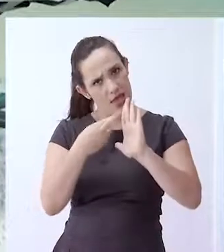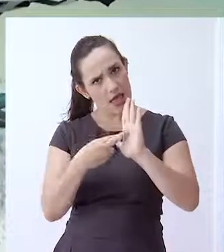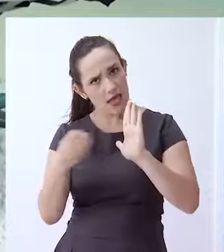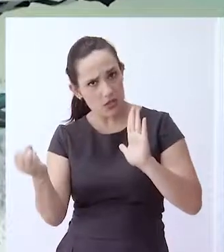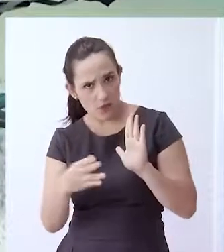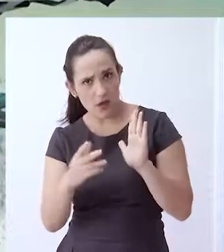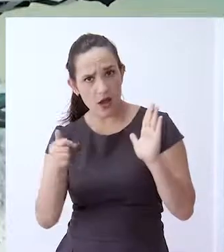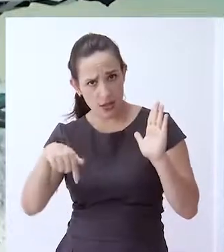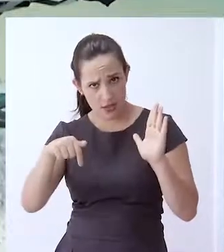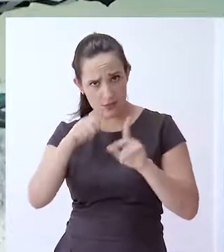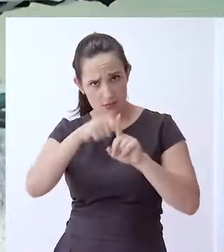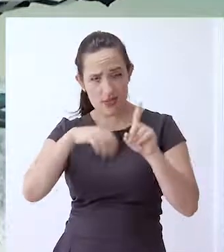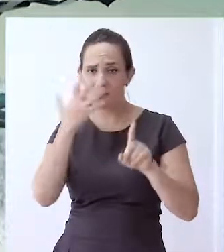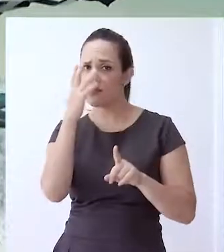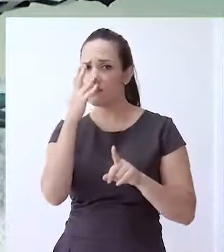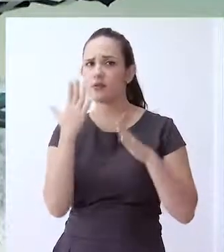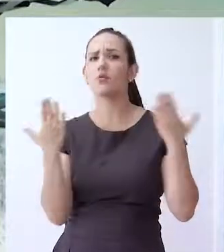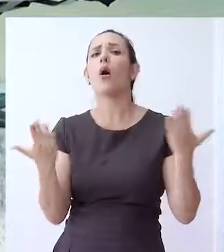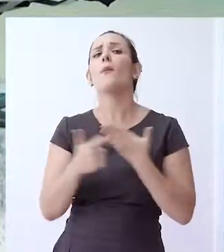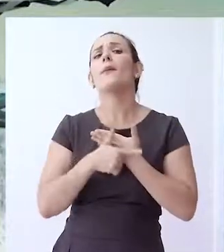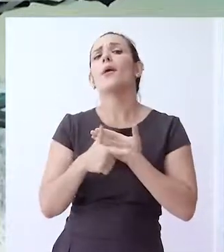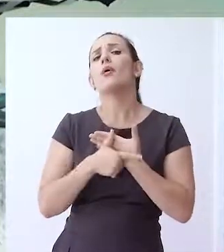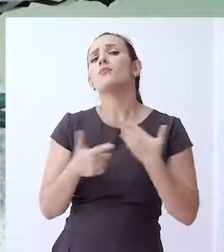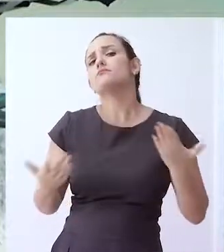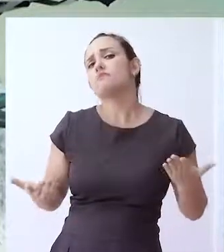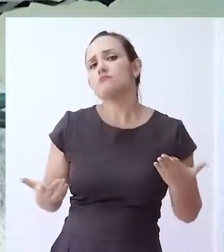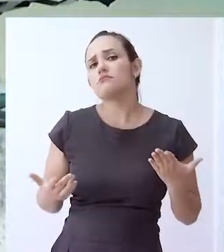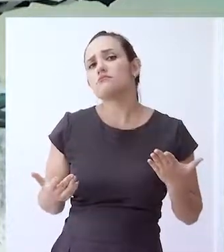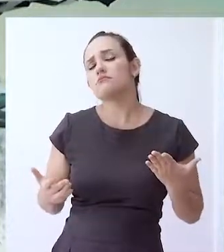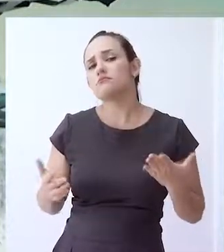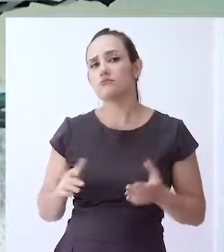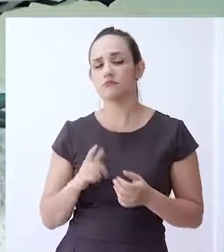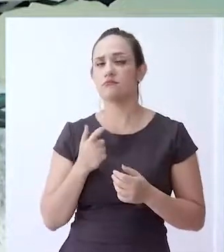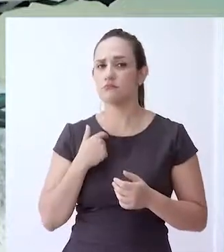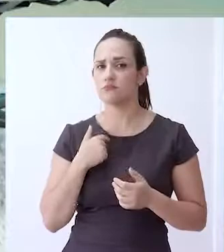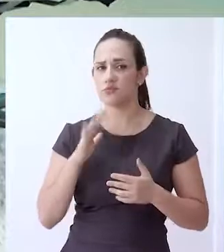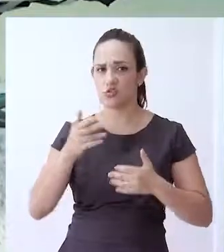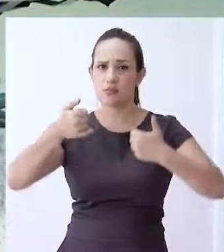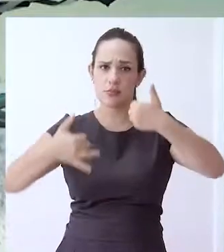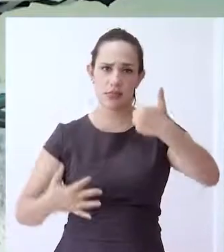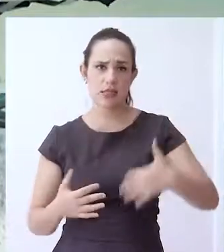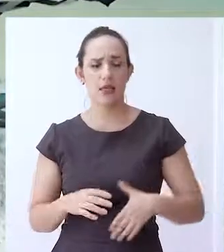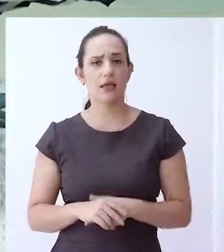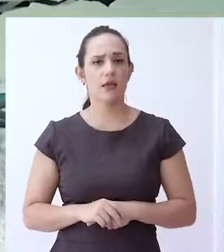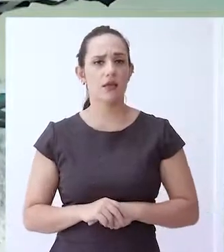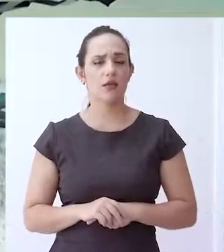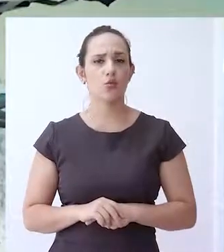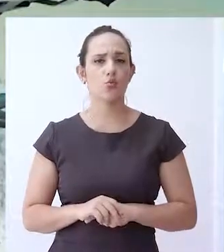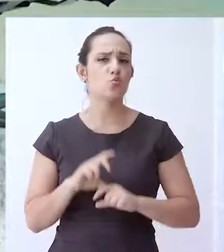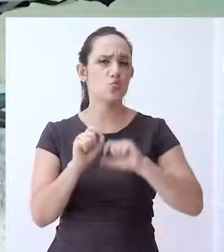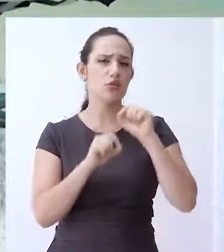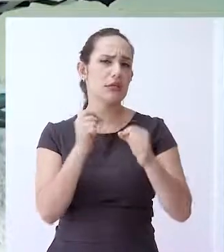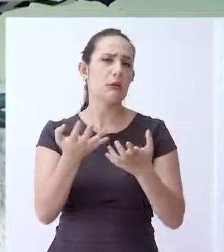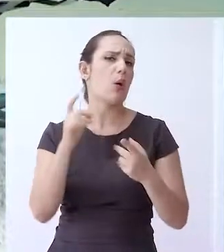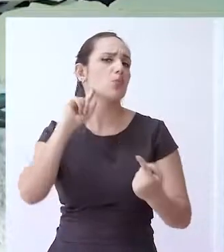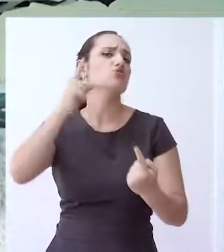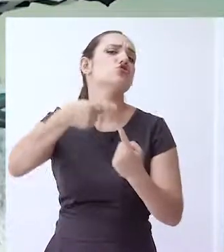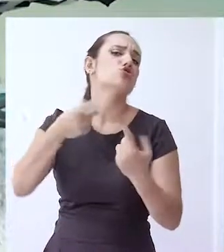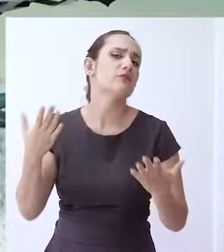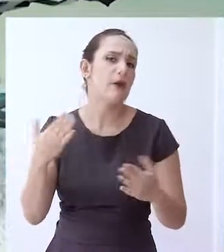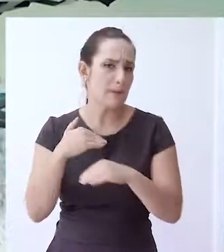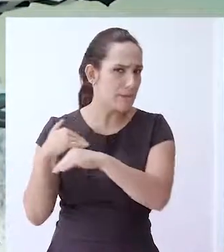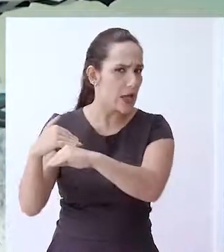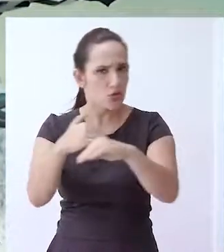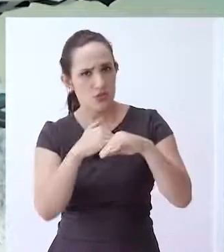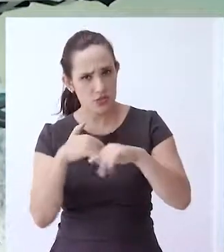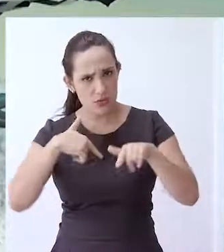fevereiro. Qual será o papel dele? Ele, como a gente disse ali no início, ele vai padronizar,